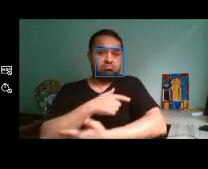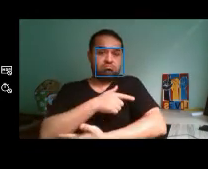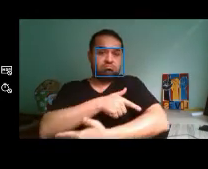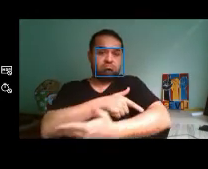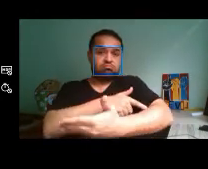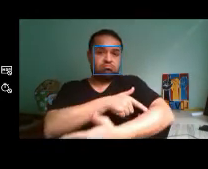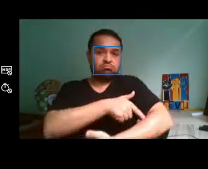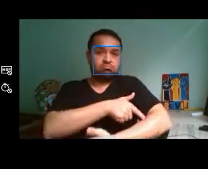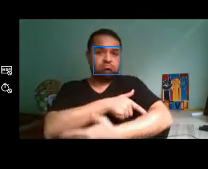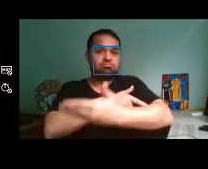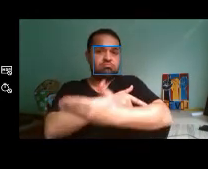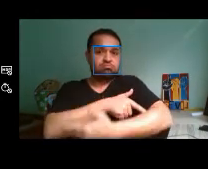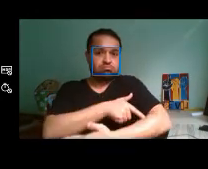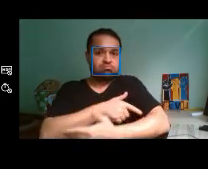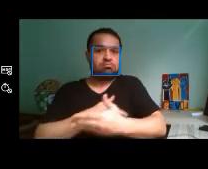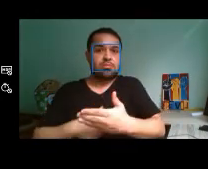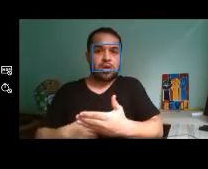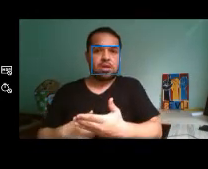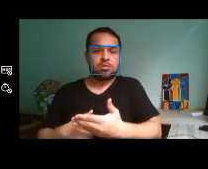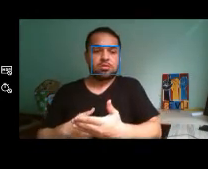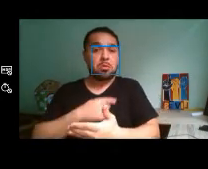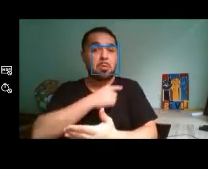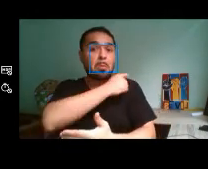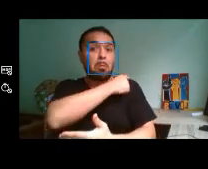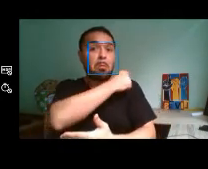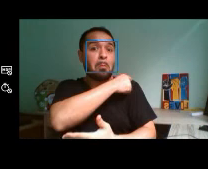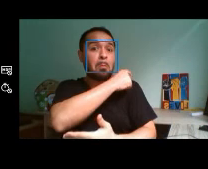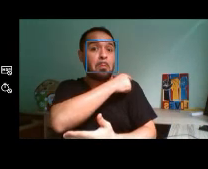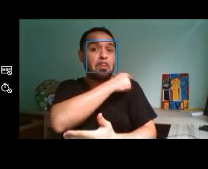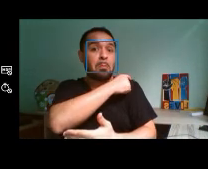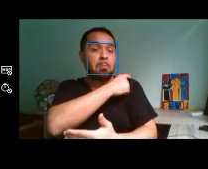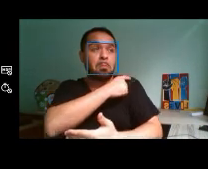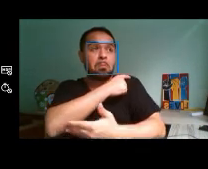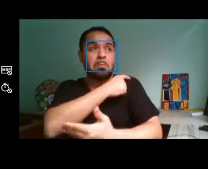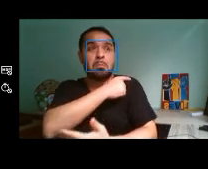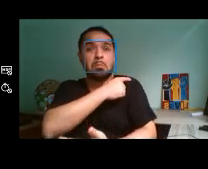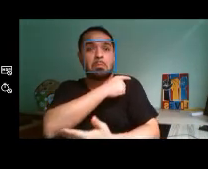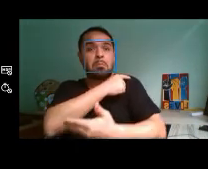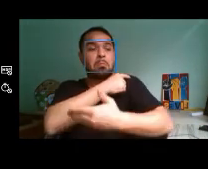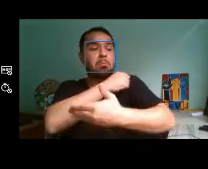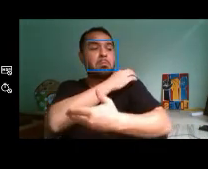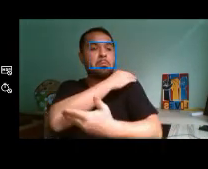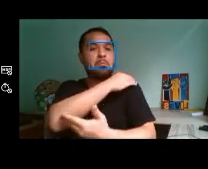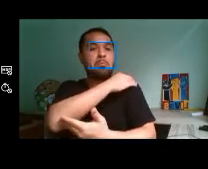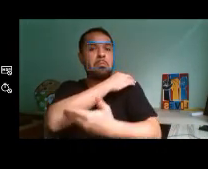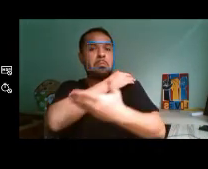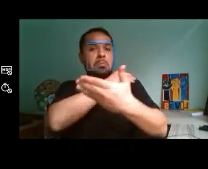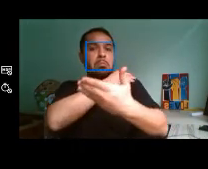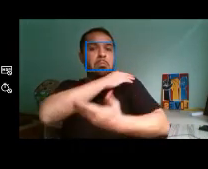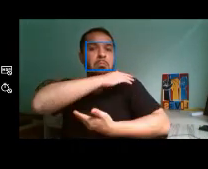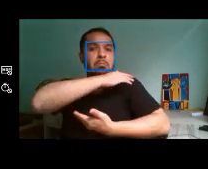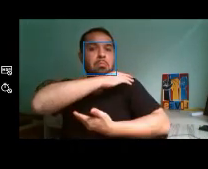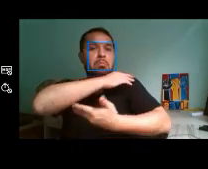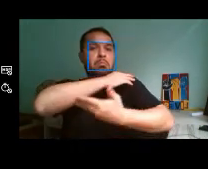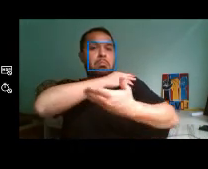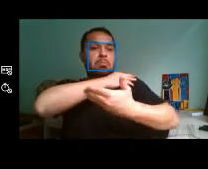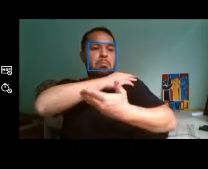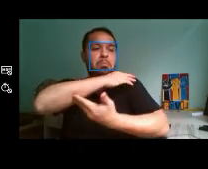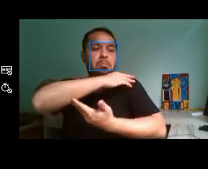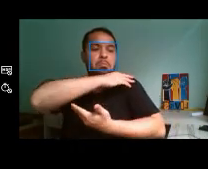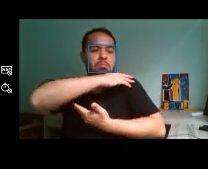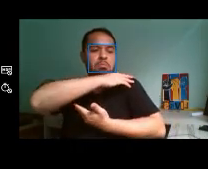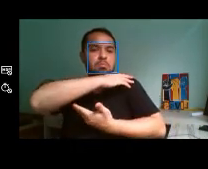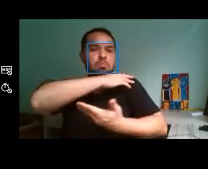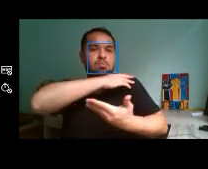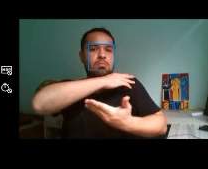braço, o cotovelo, você tem o ombro, né? Ou tem, será que não?